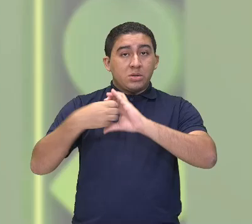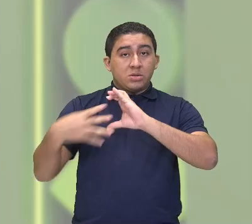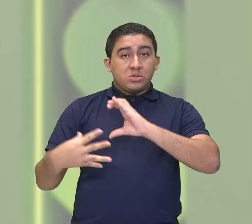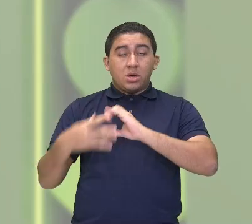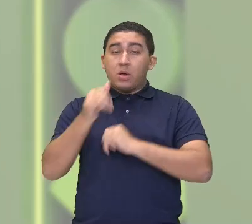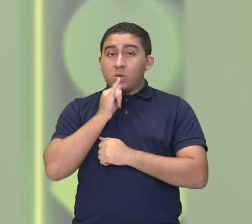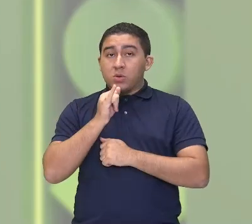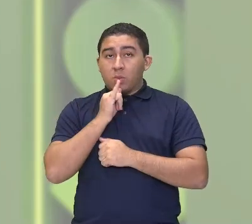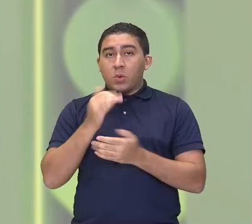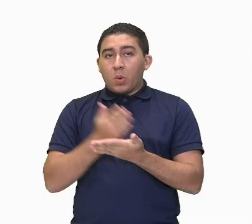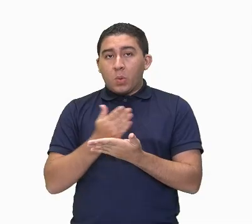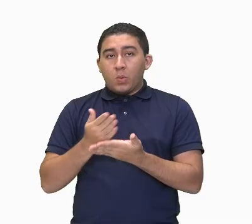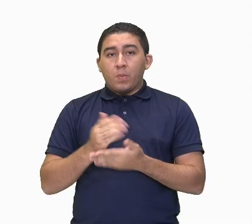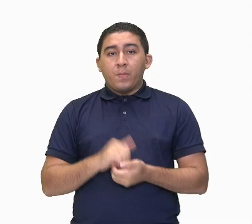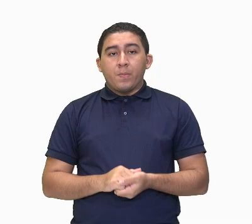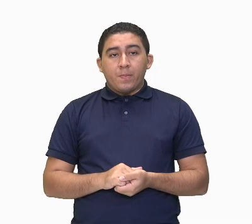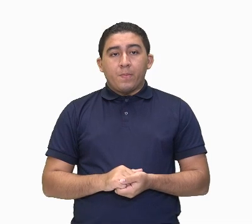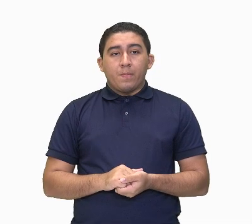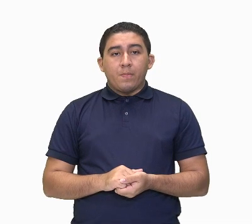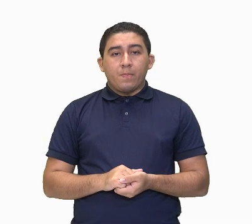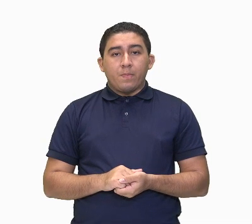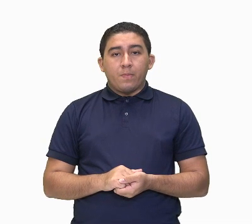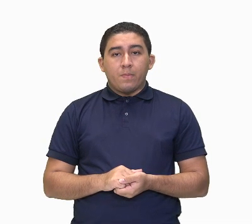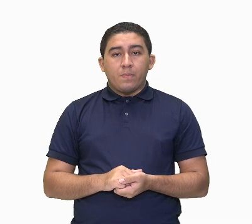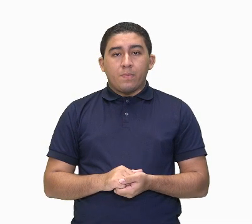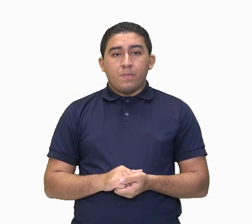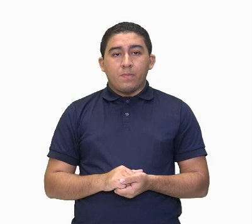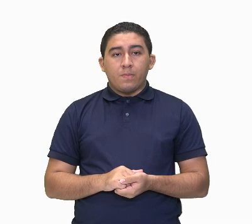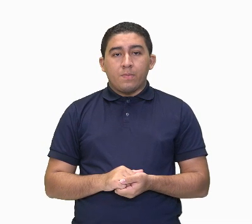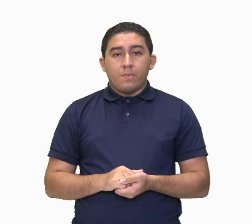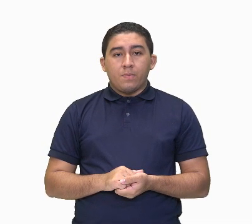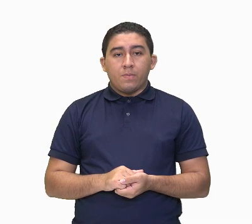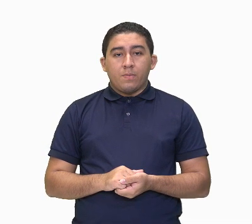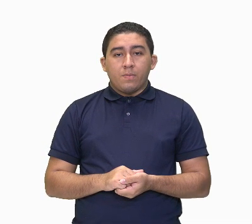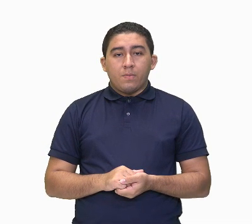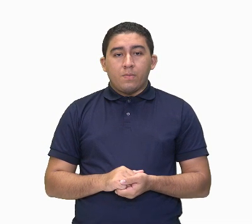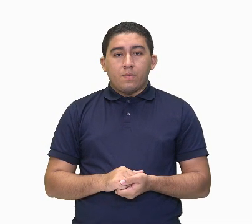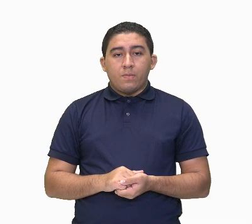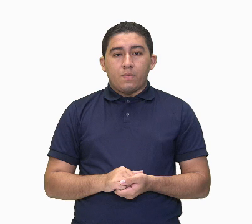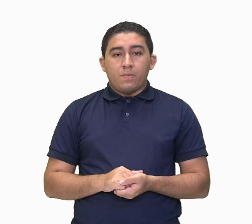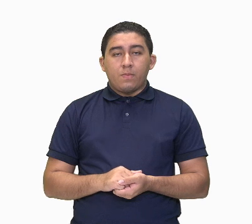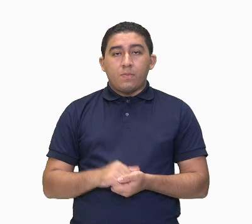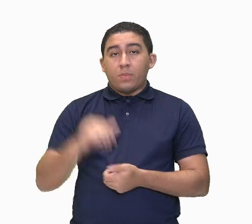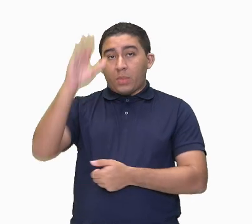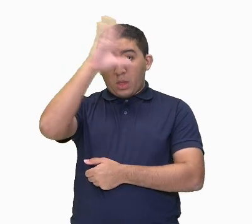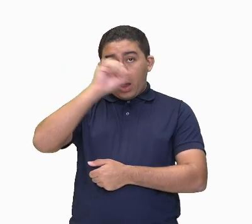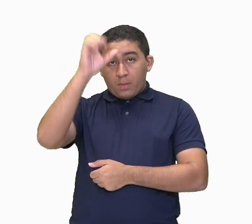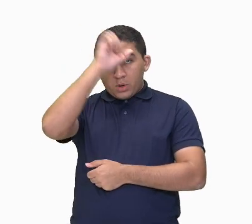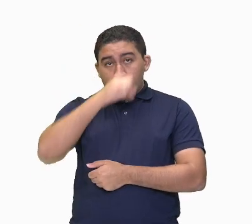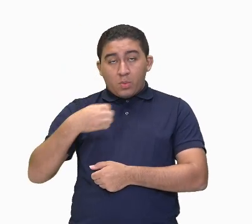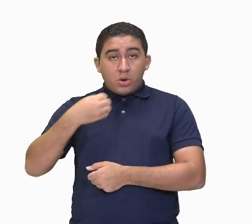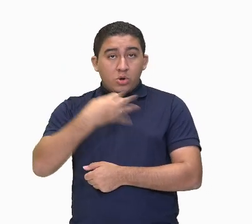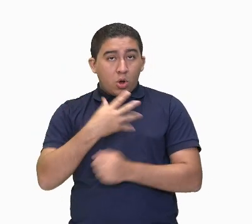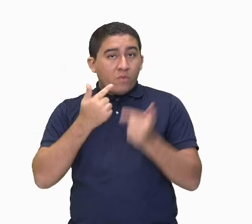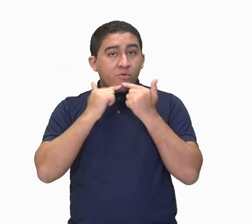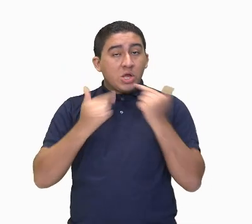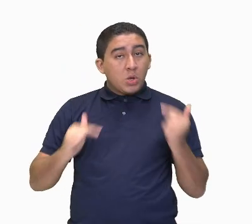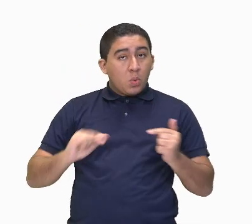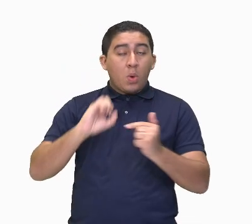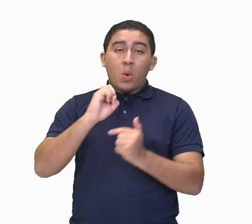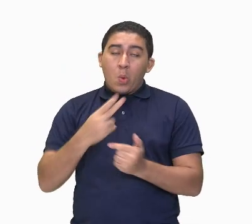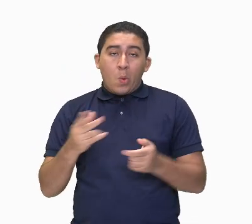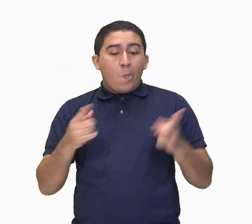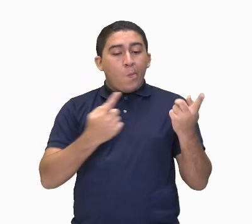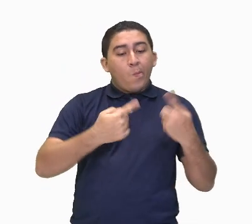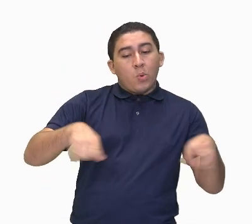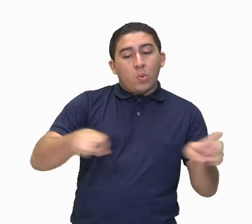exemplos para vocês aí nessa outra imagem, olha lá. Aprender um novo idioma ou instrumento musical, né? Quem nunca teve vontade de